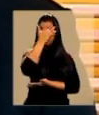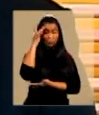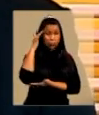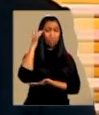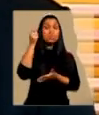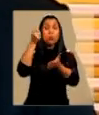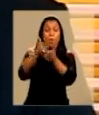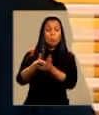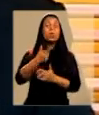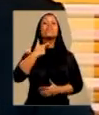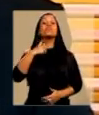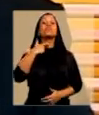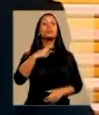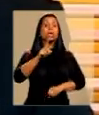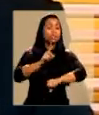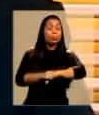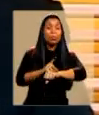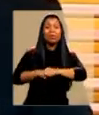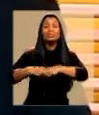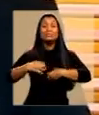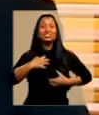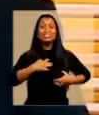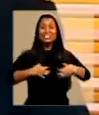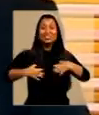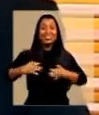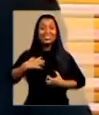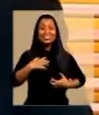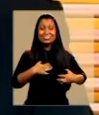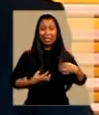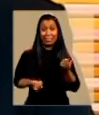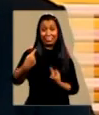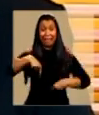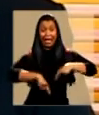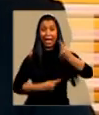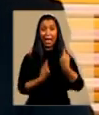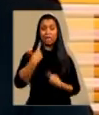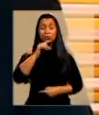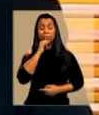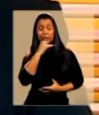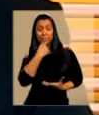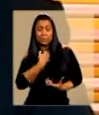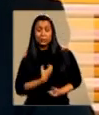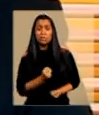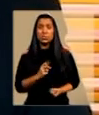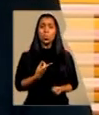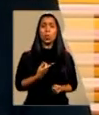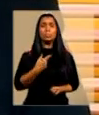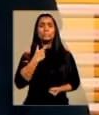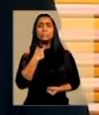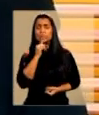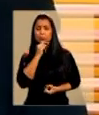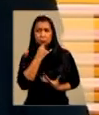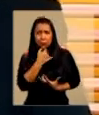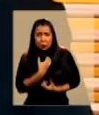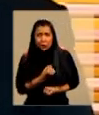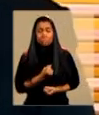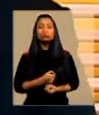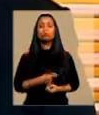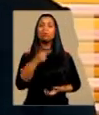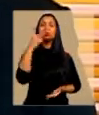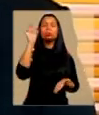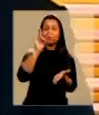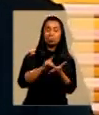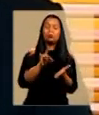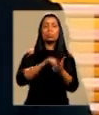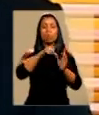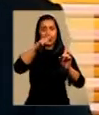fazem aquisições por impulsos em momentos de ansiedade, tristeza ou angústia. Ou seja, confirmando o que a Amanda está dizendo